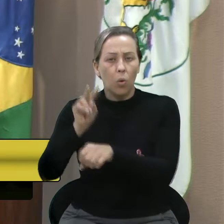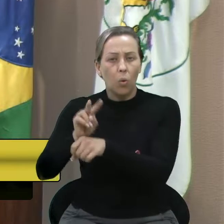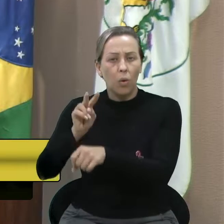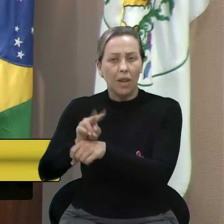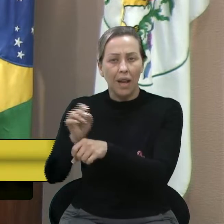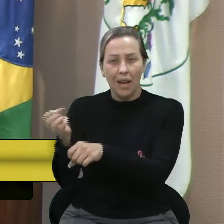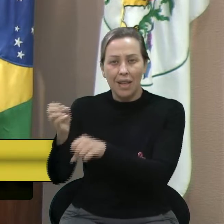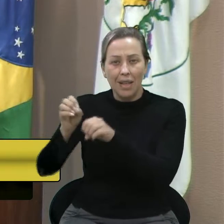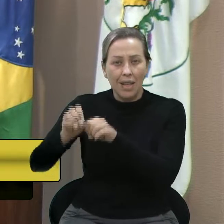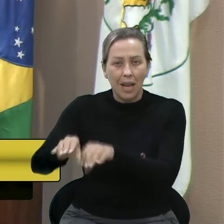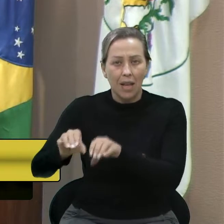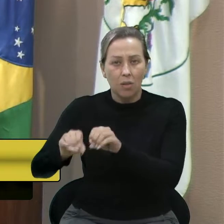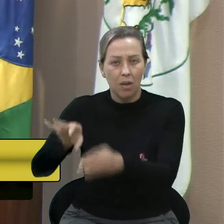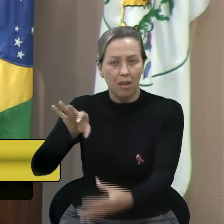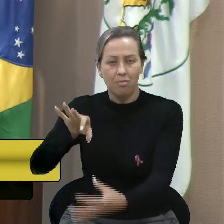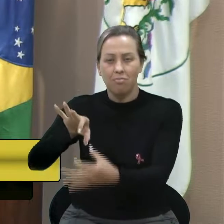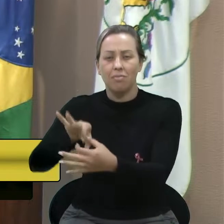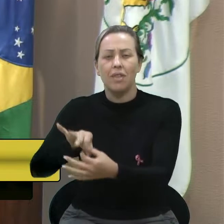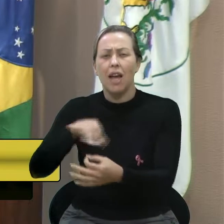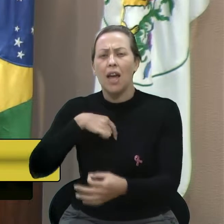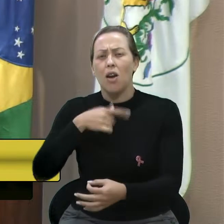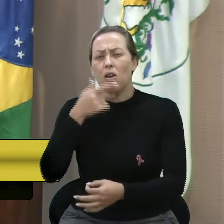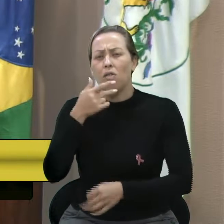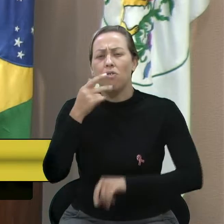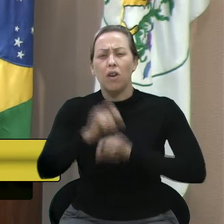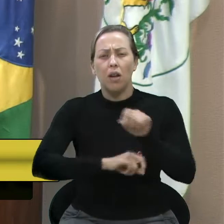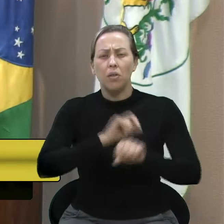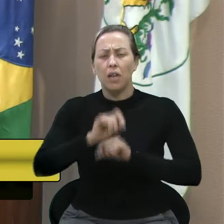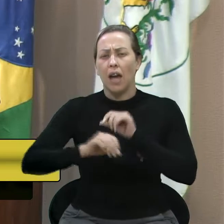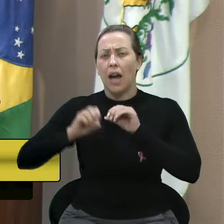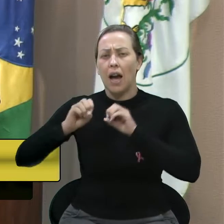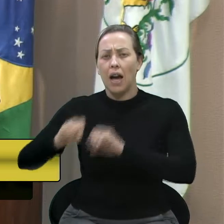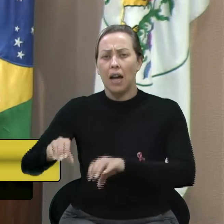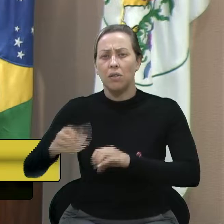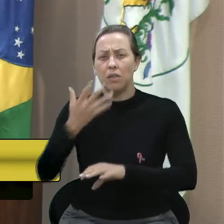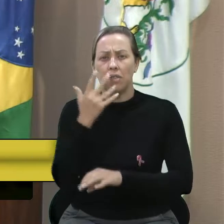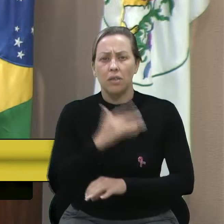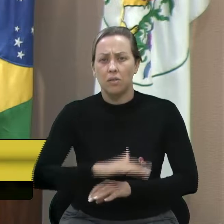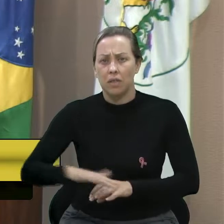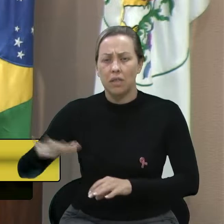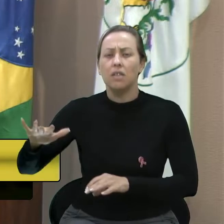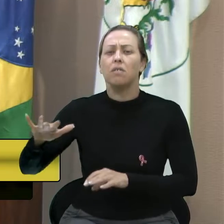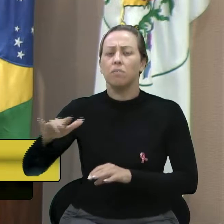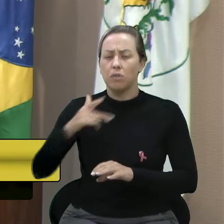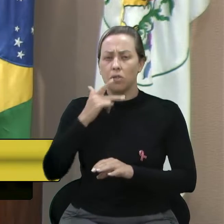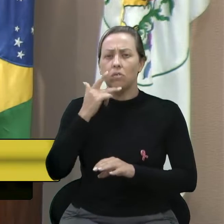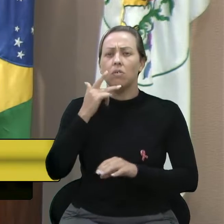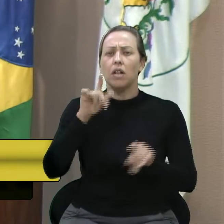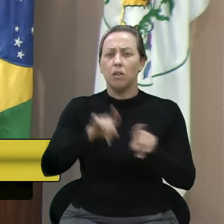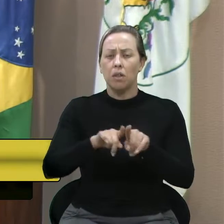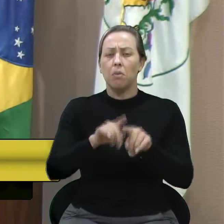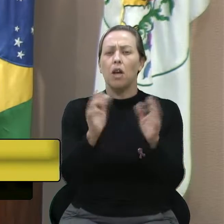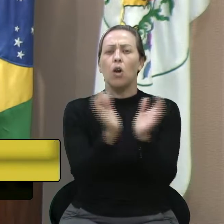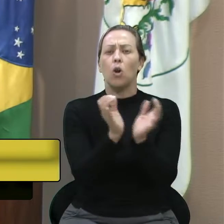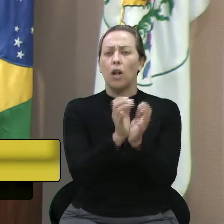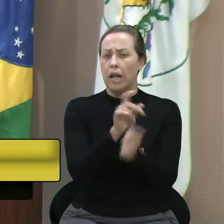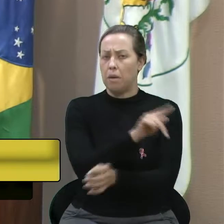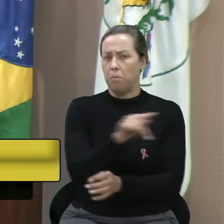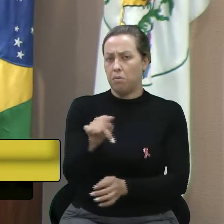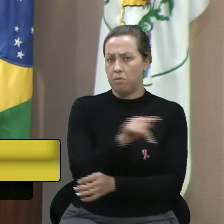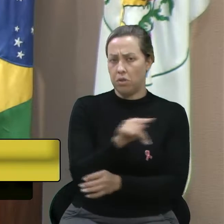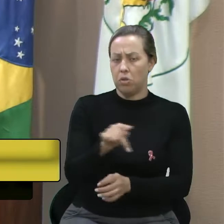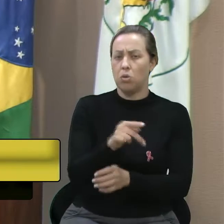são indissociáveis. Falo aqui da educação infantil e falo dos colegas